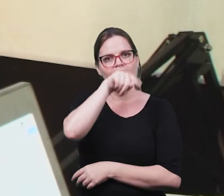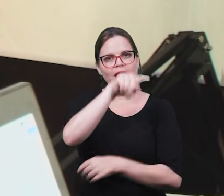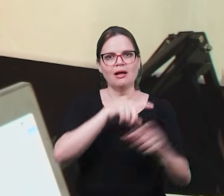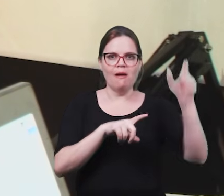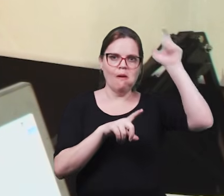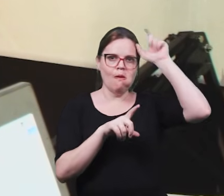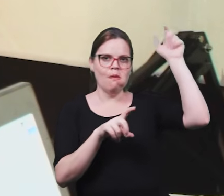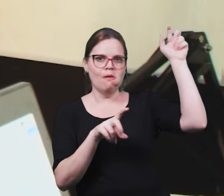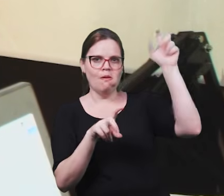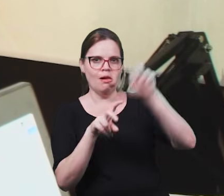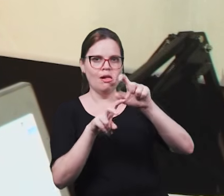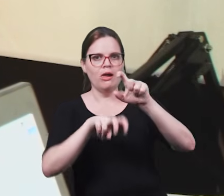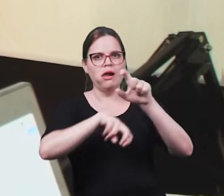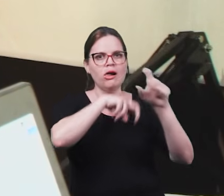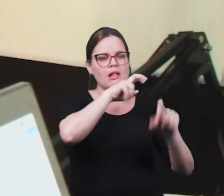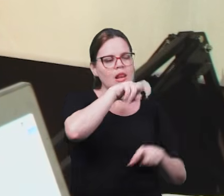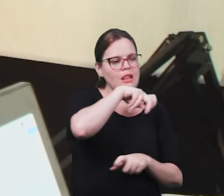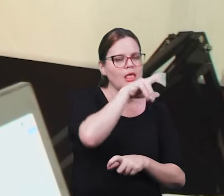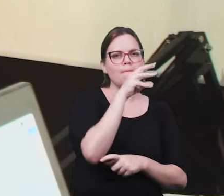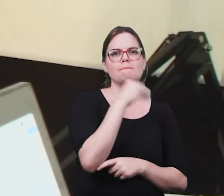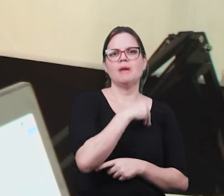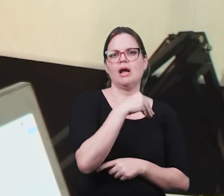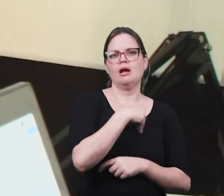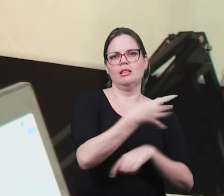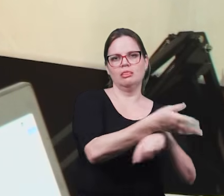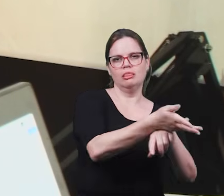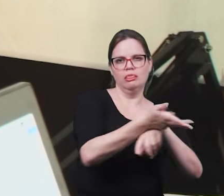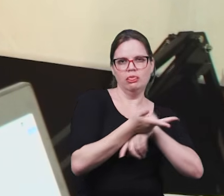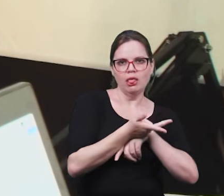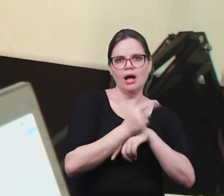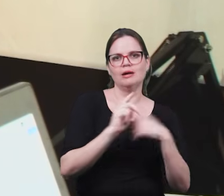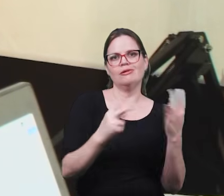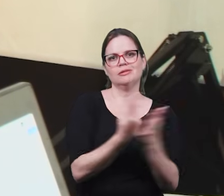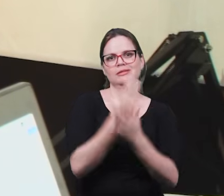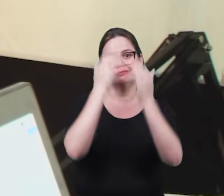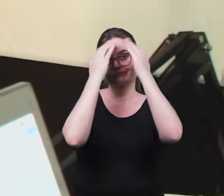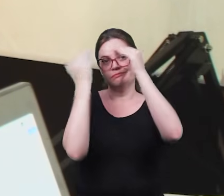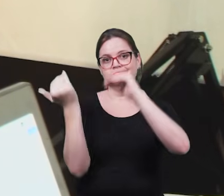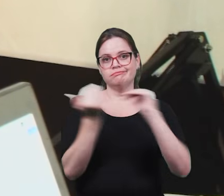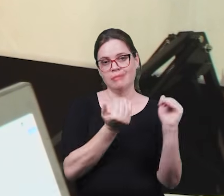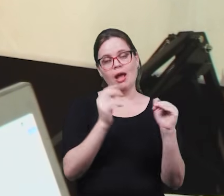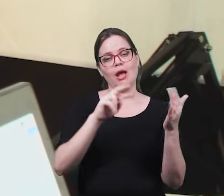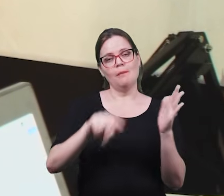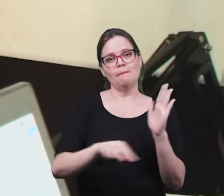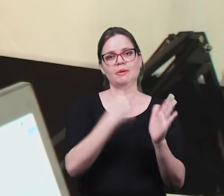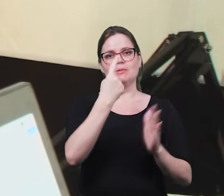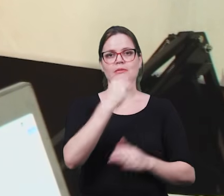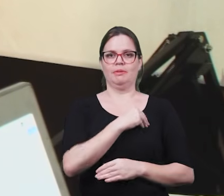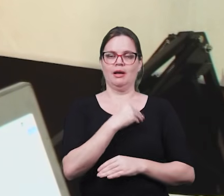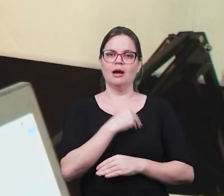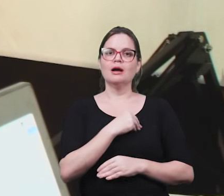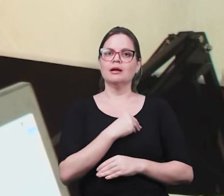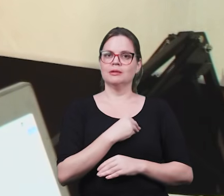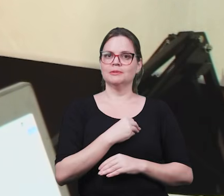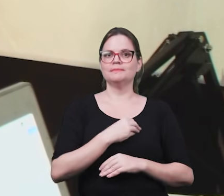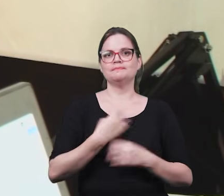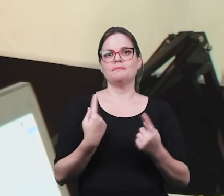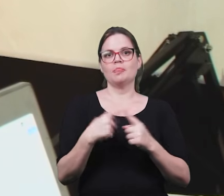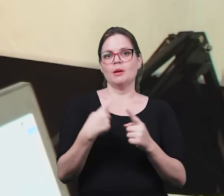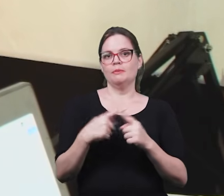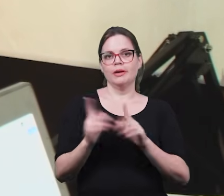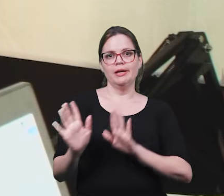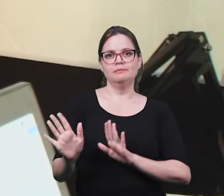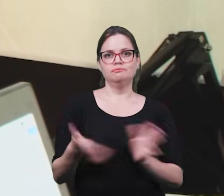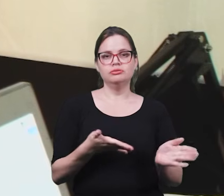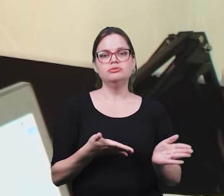E através do pecado, cuja palavra grega que o representa, a palavra amartia, está ligada a um